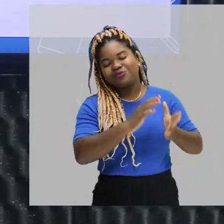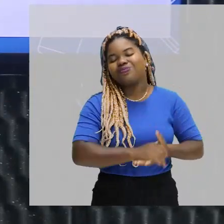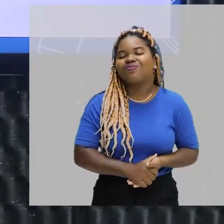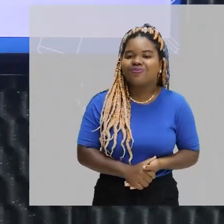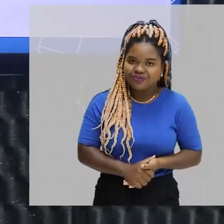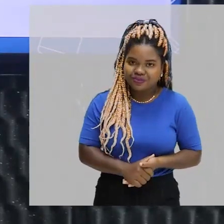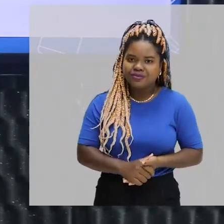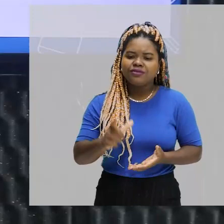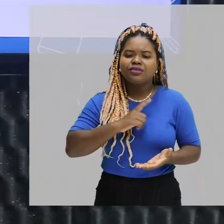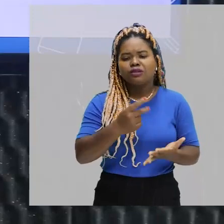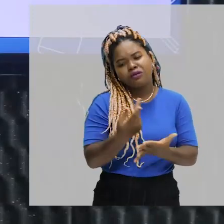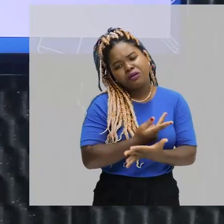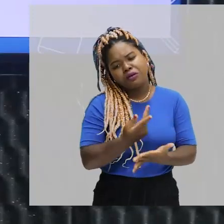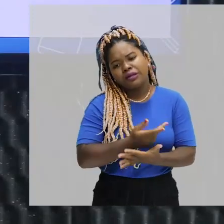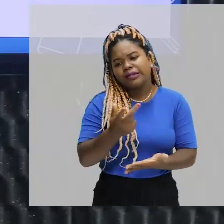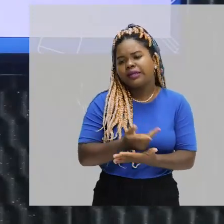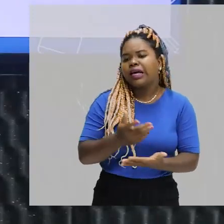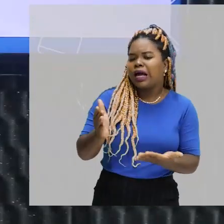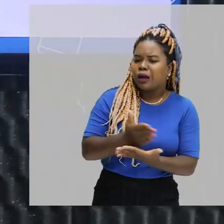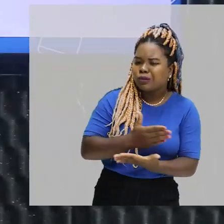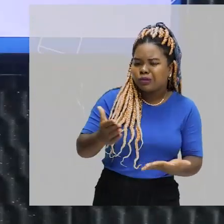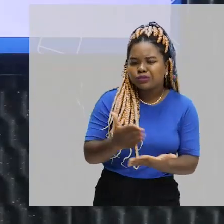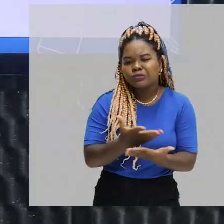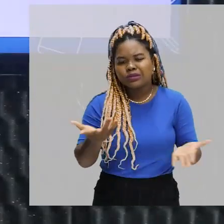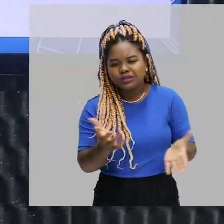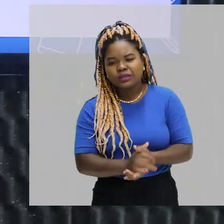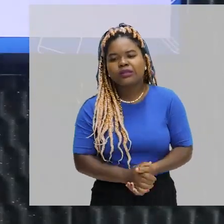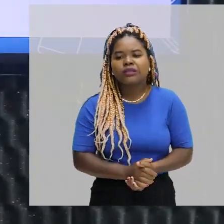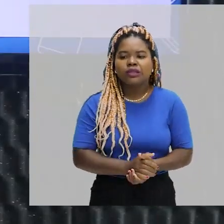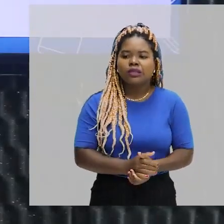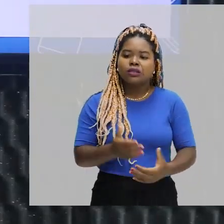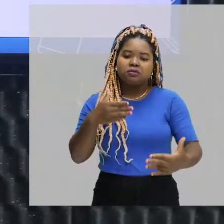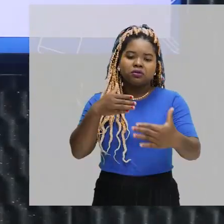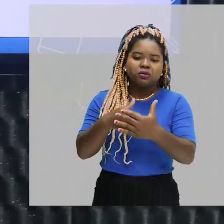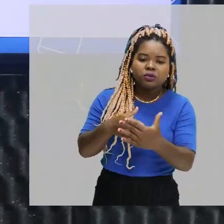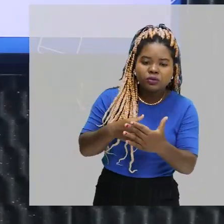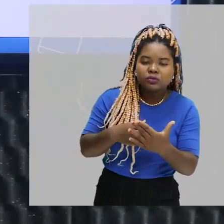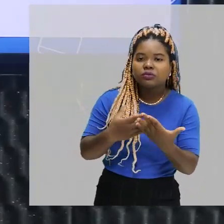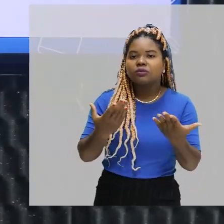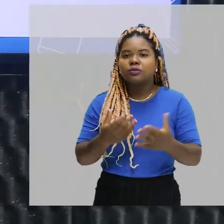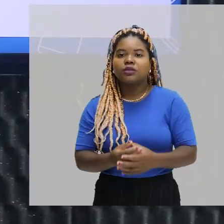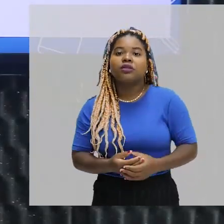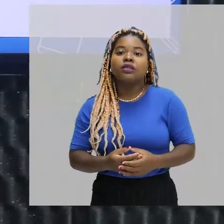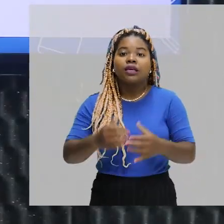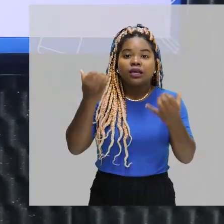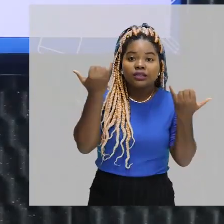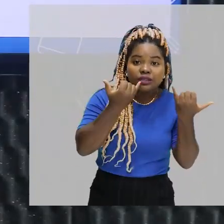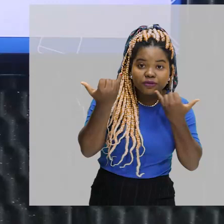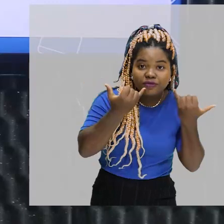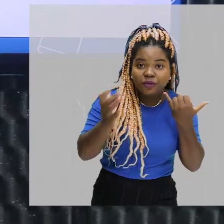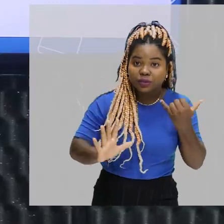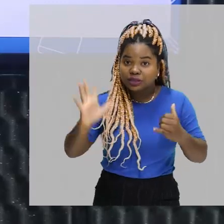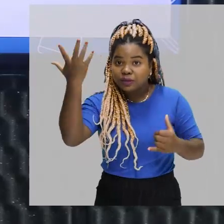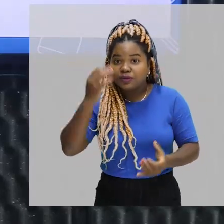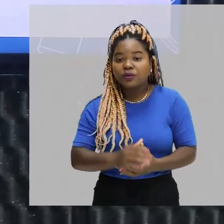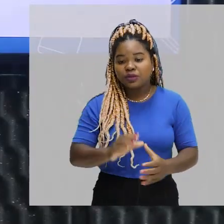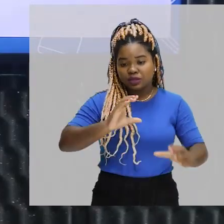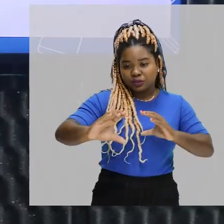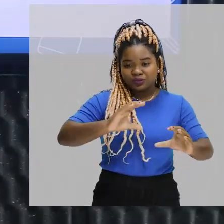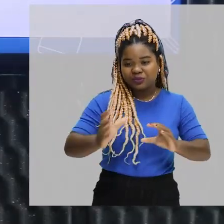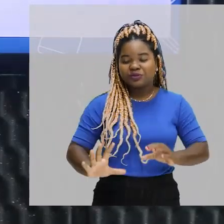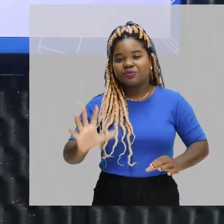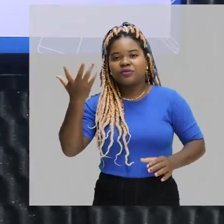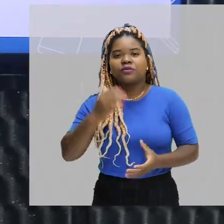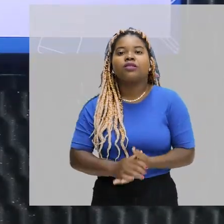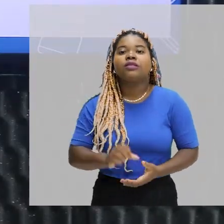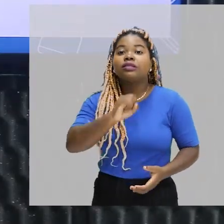alguns errinhos de concordância, não impedem de que o nosso recado seja dado. Se eu disser assim para vocês, ó, hoje nós vamos gravar